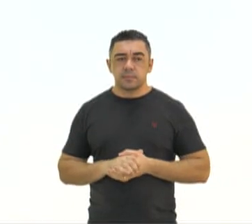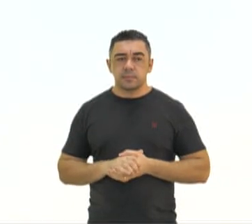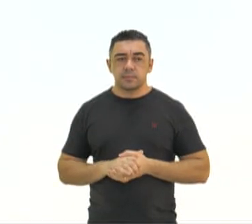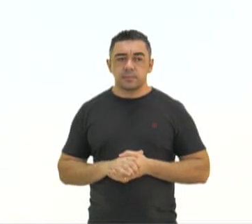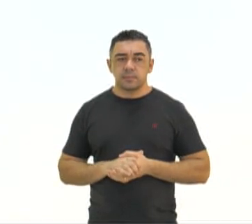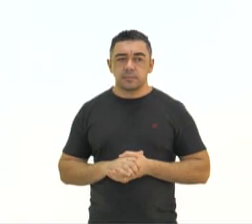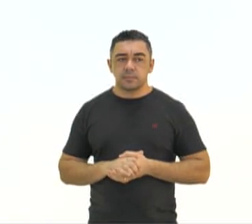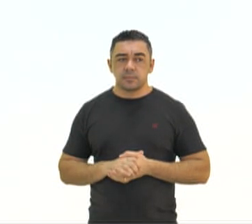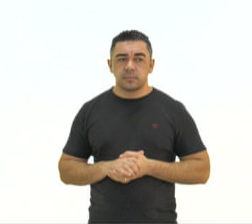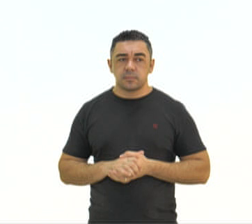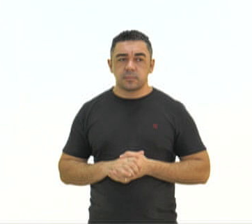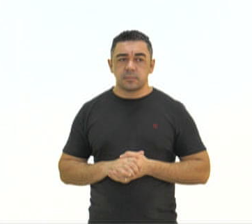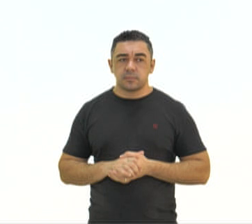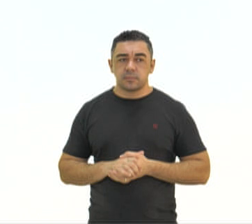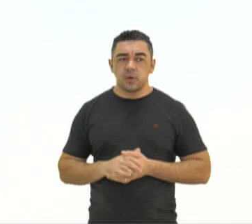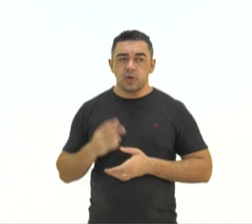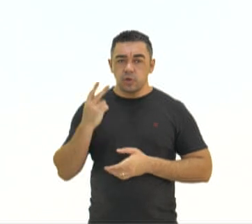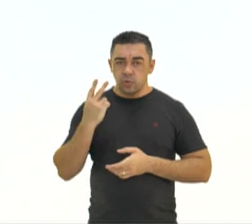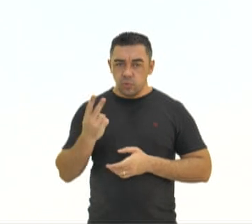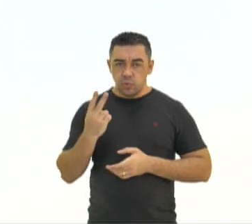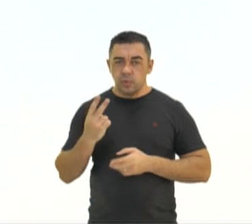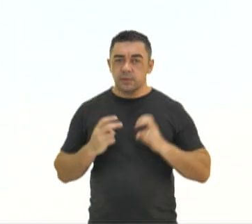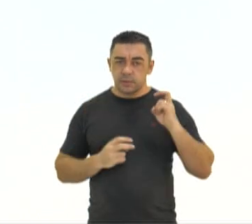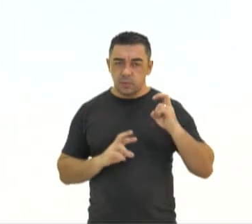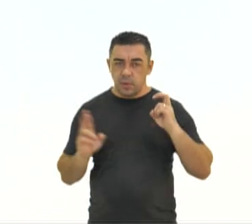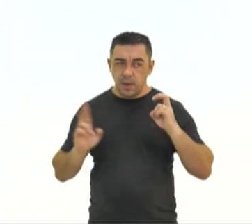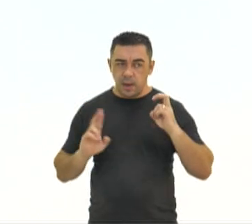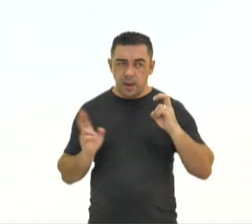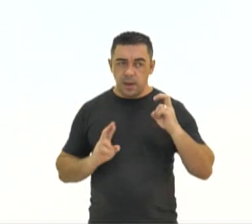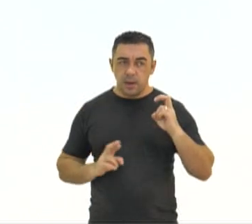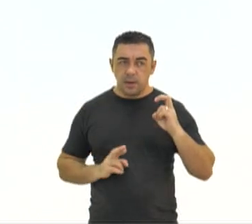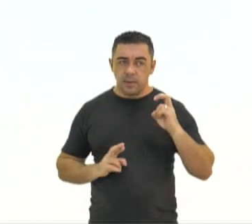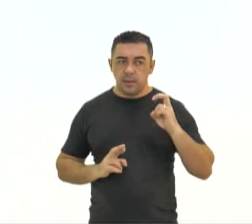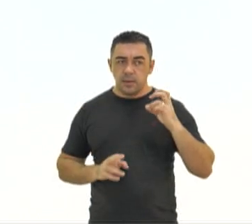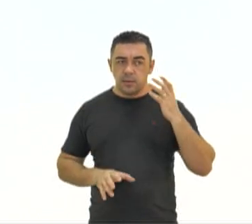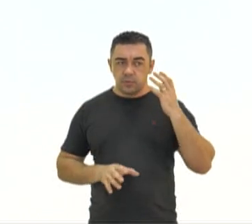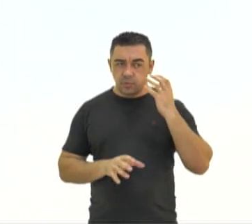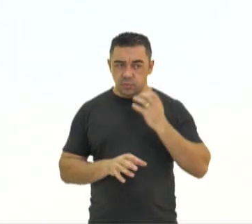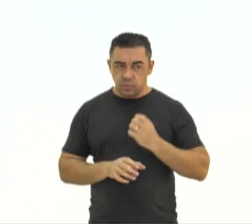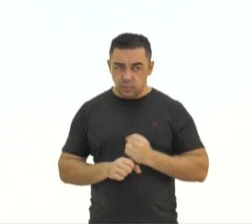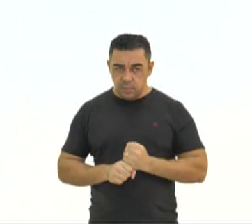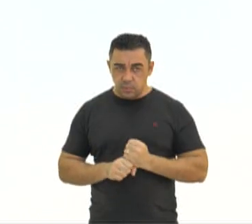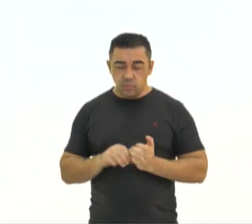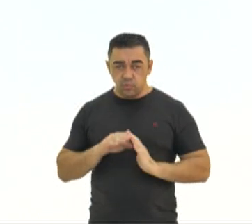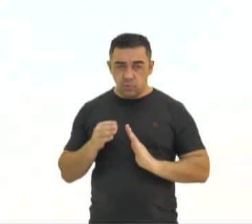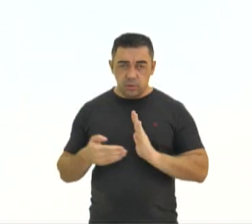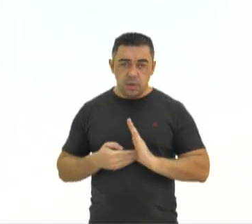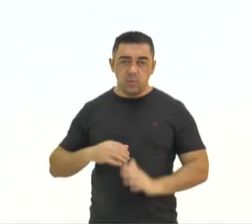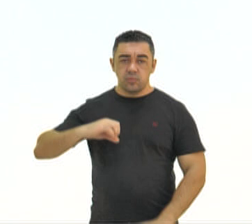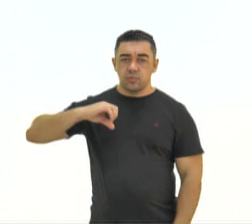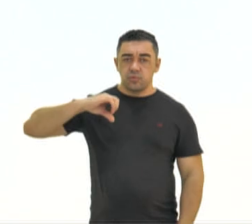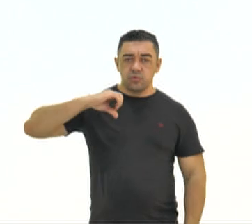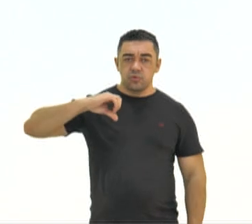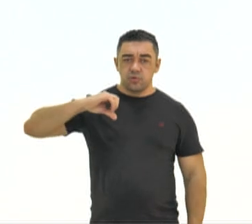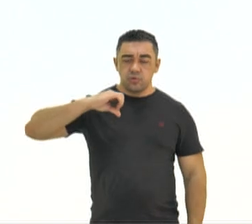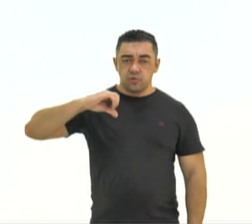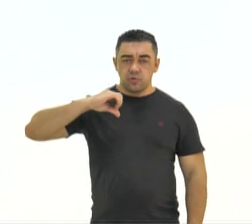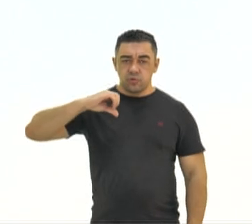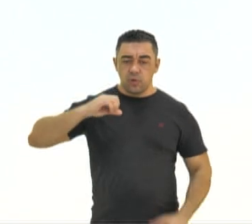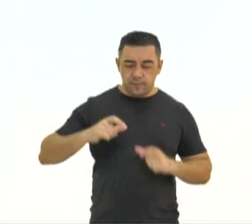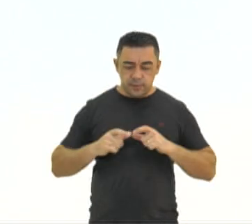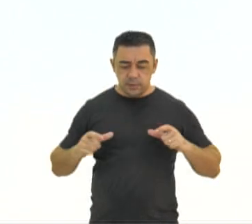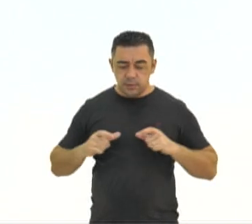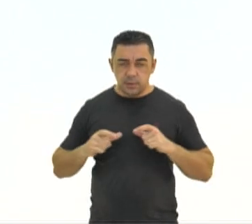Então, eu vou ter aqui 2 cédulas de R$5, somando o total de cédulas, 9